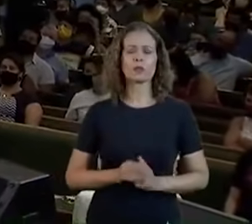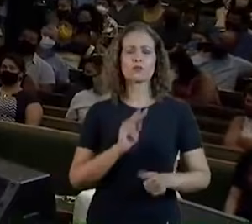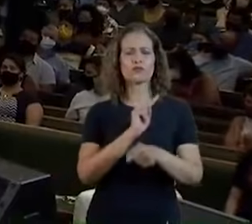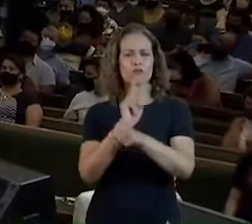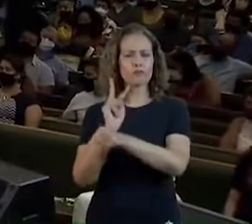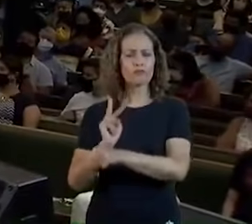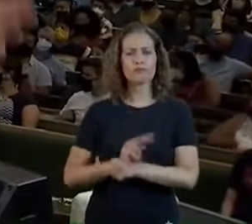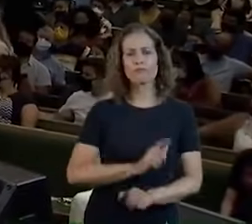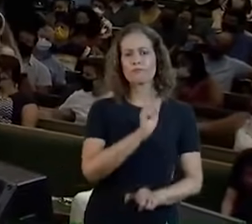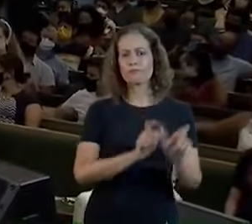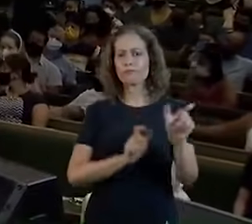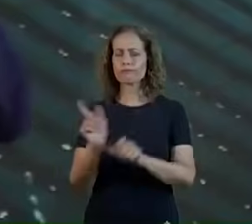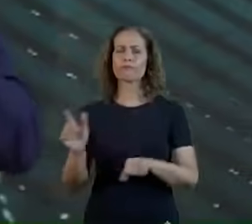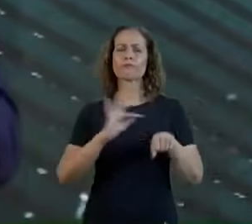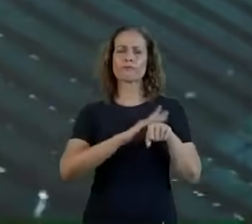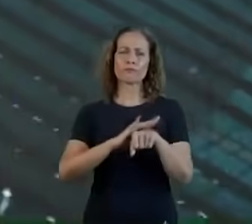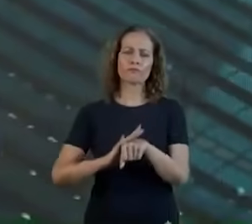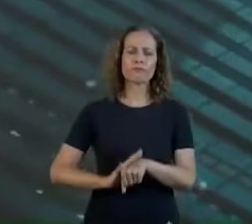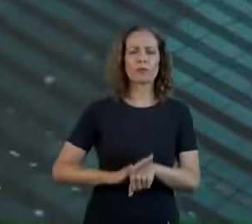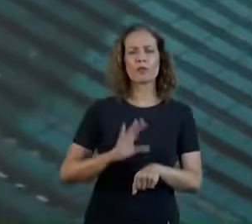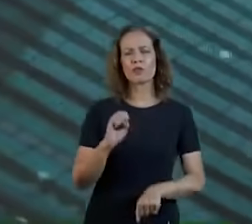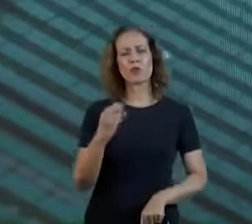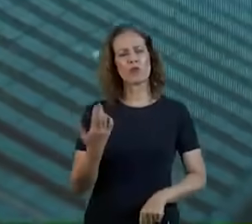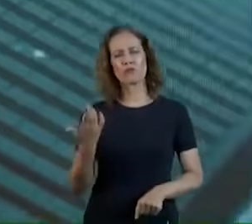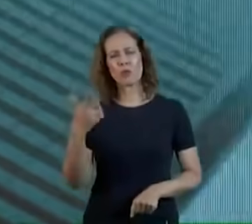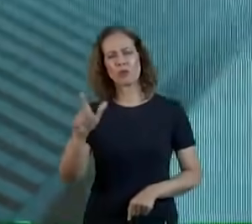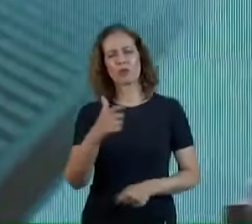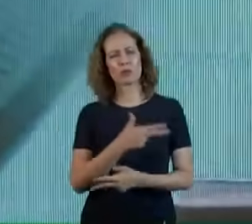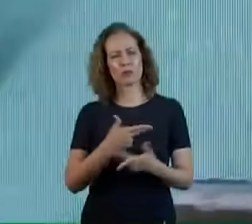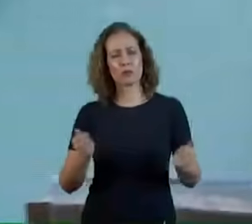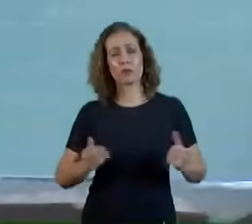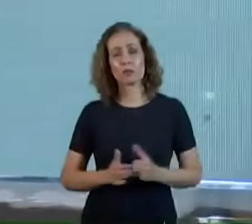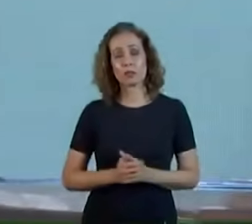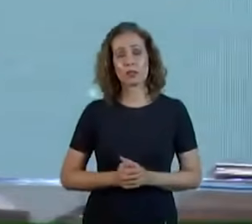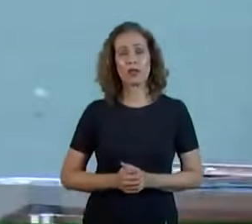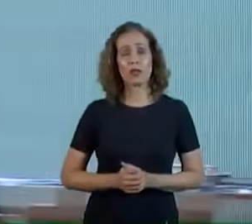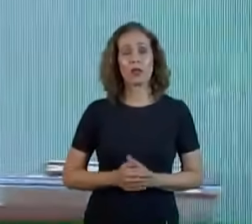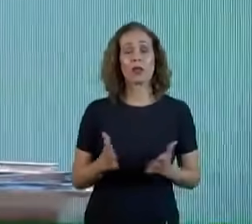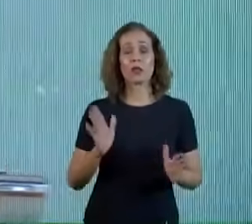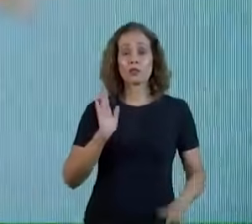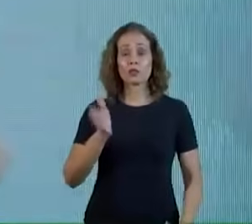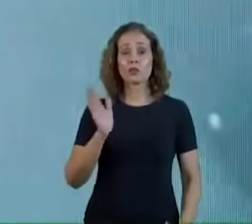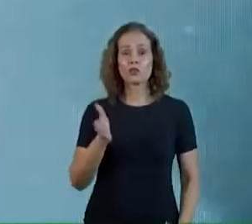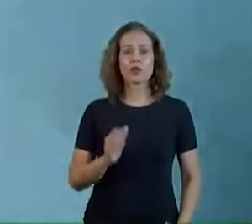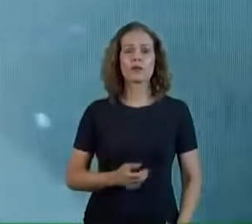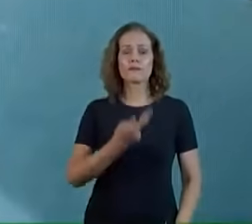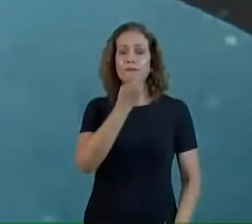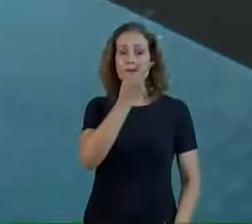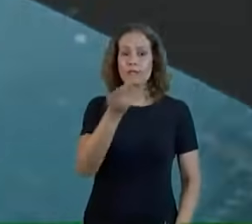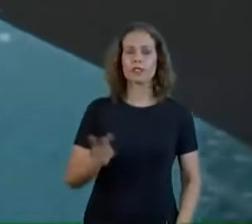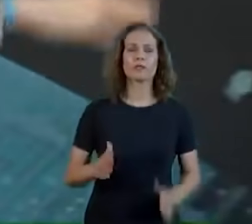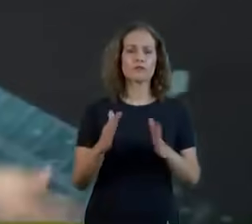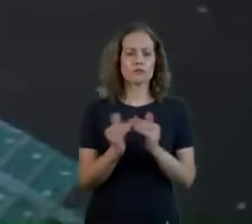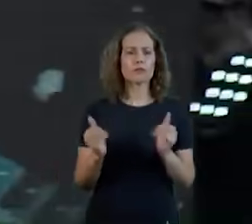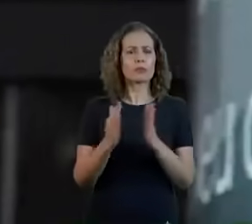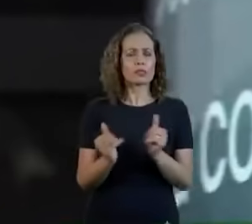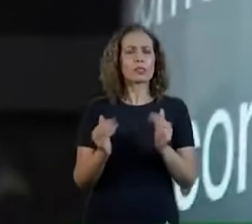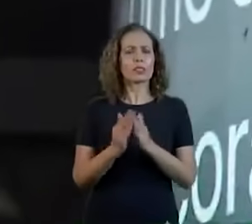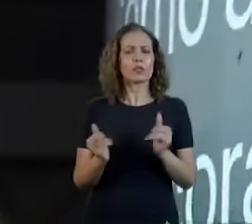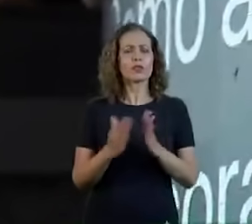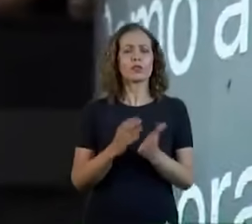de pessoas, seja doente, seja... Não é desde hoje, não. O número de pedidos de visita, de ajuda,